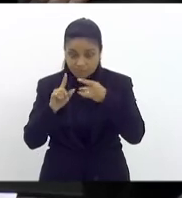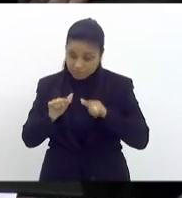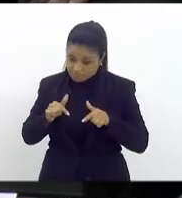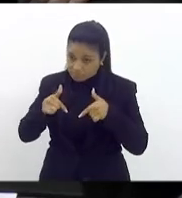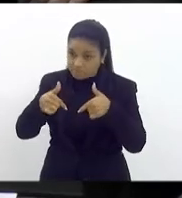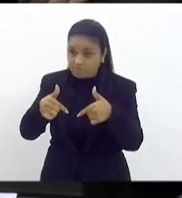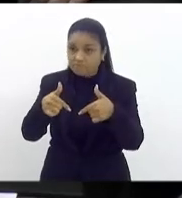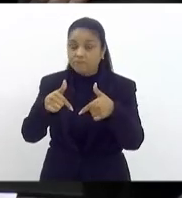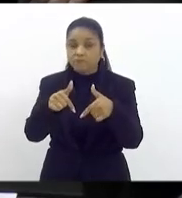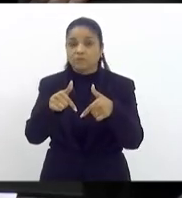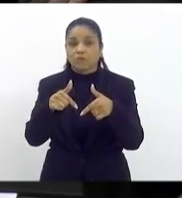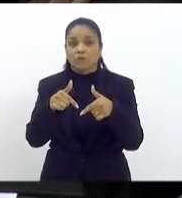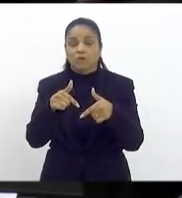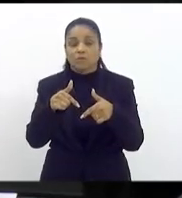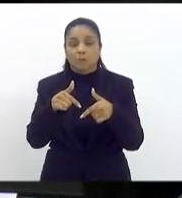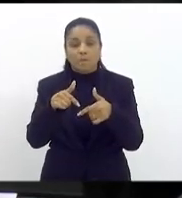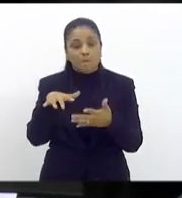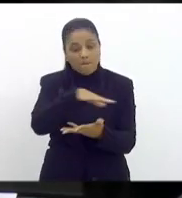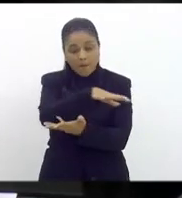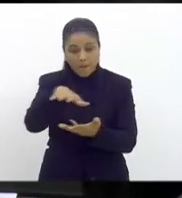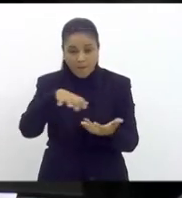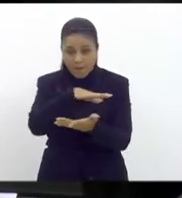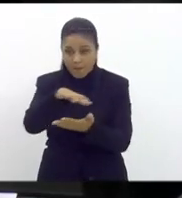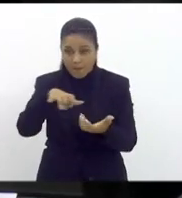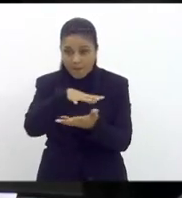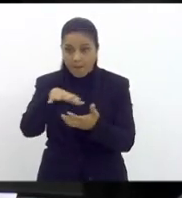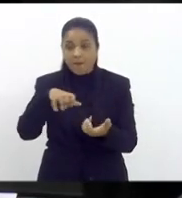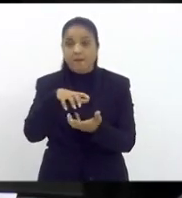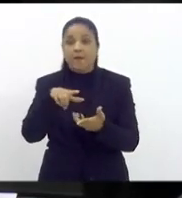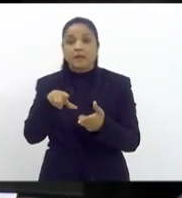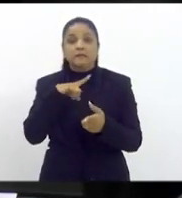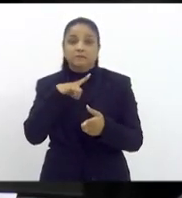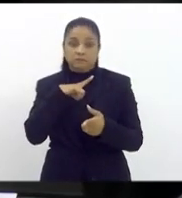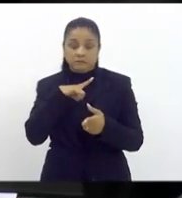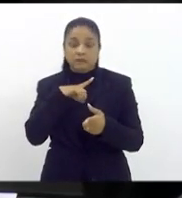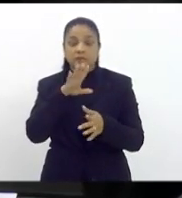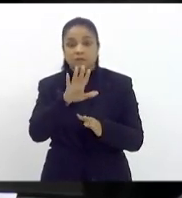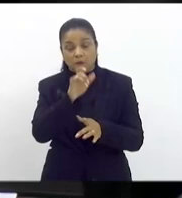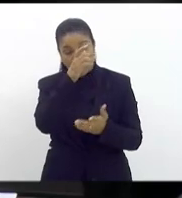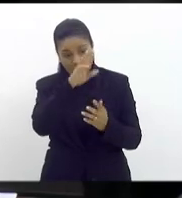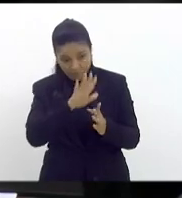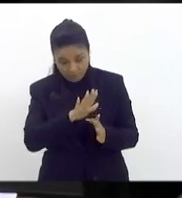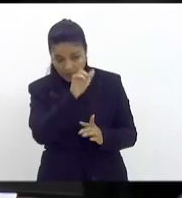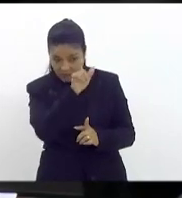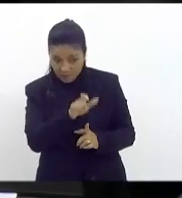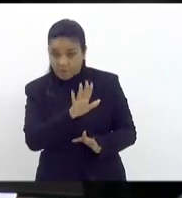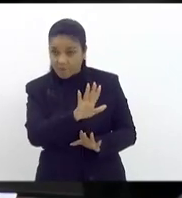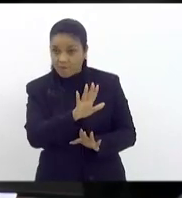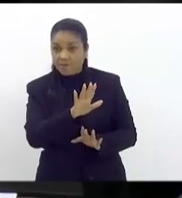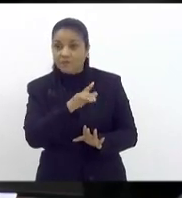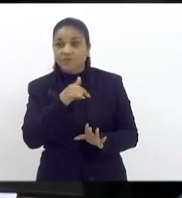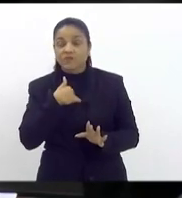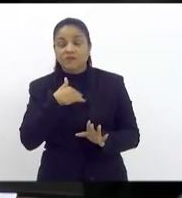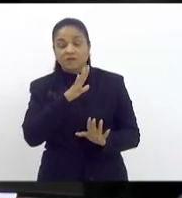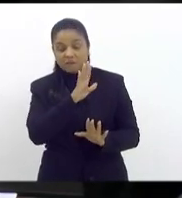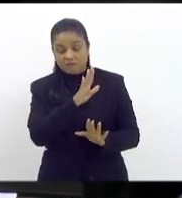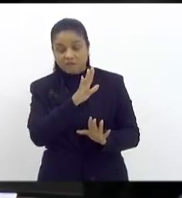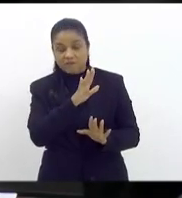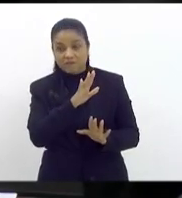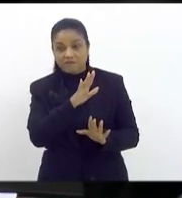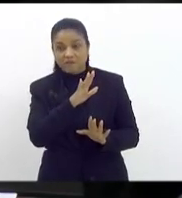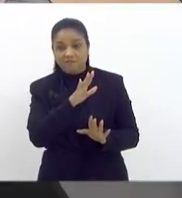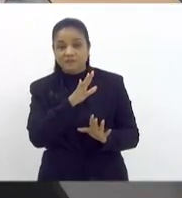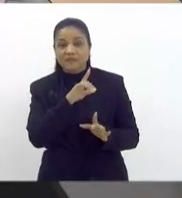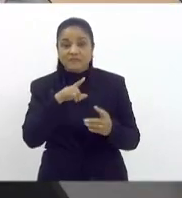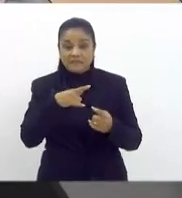muita discussão a respeito da matéria. E, inclusive, Spotify, excelência... Deezer, inclusive, excelência... Se Vossa Excelência... Streaming, a gente